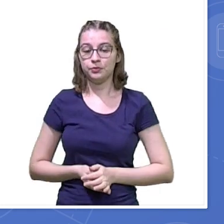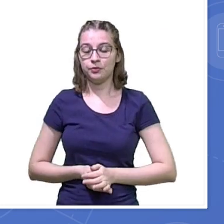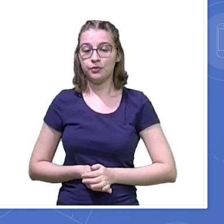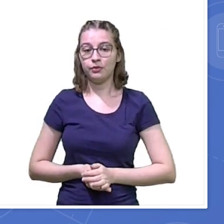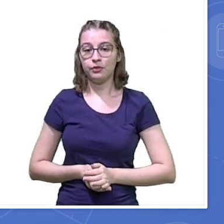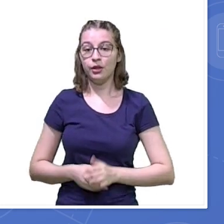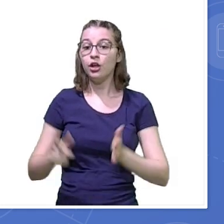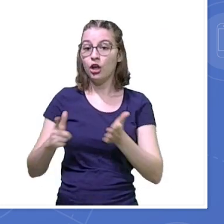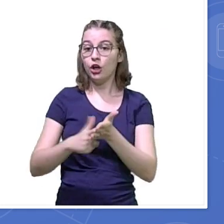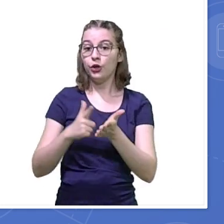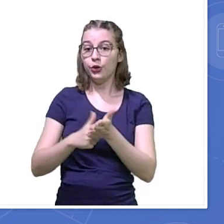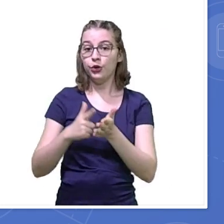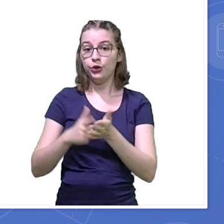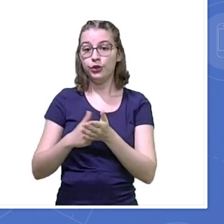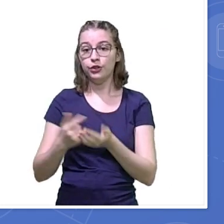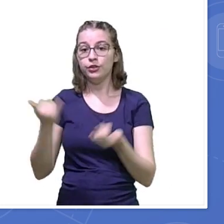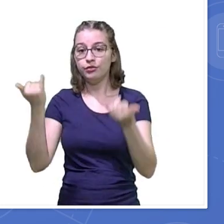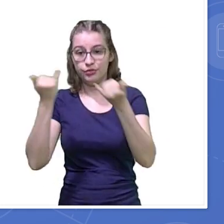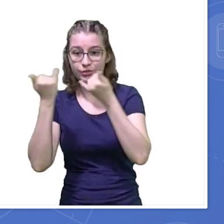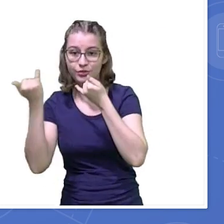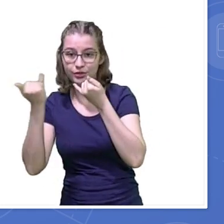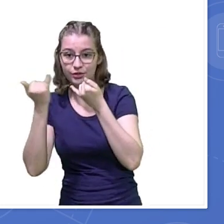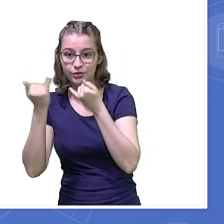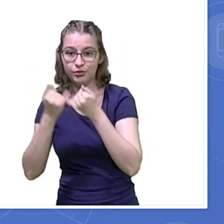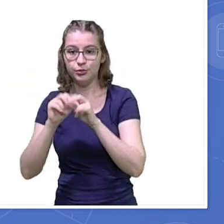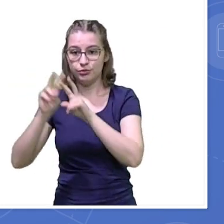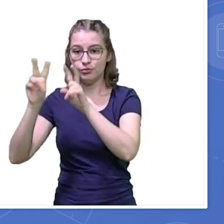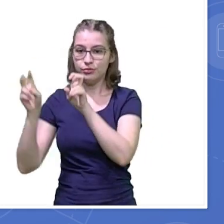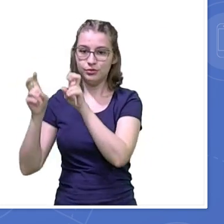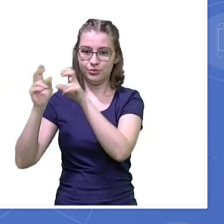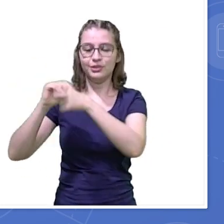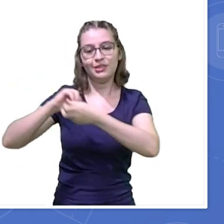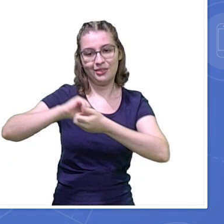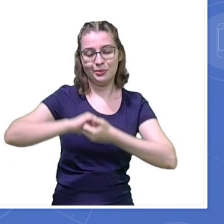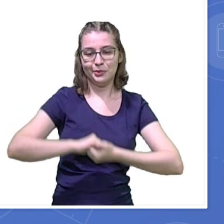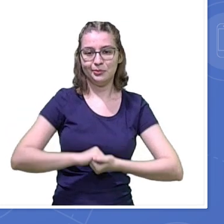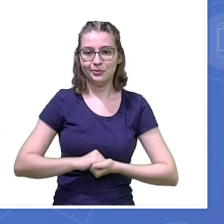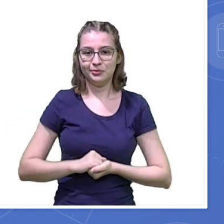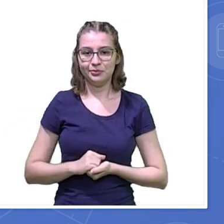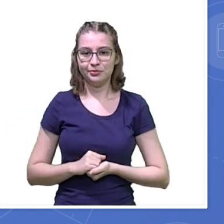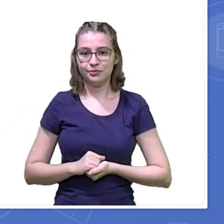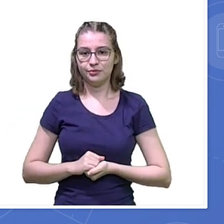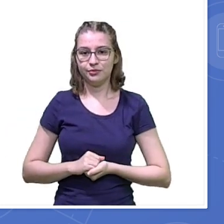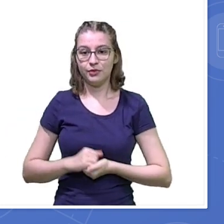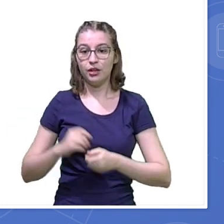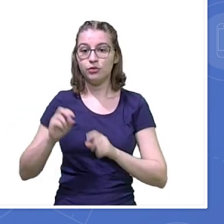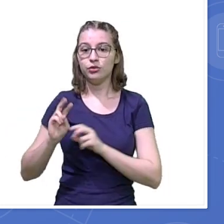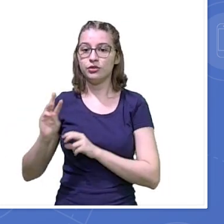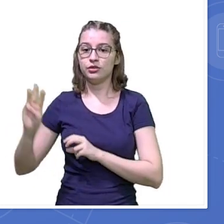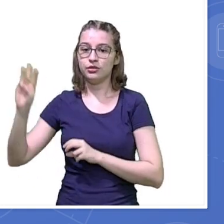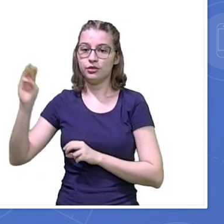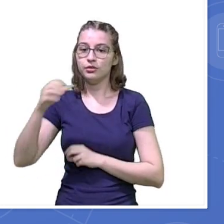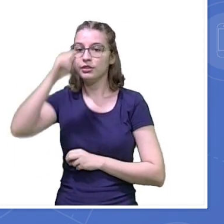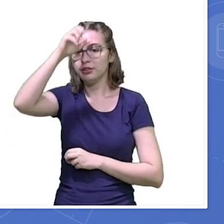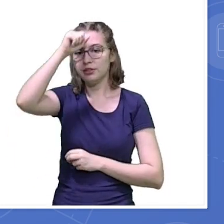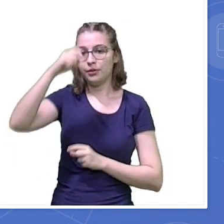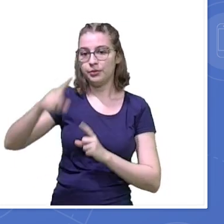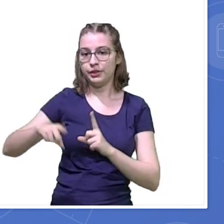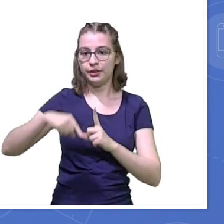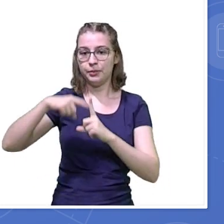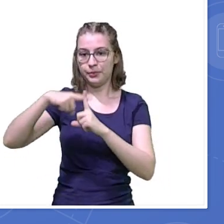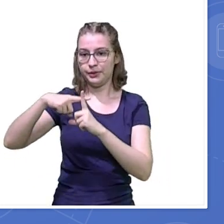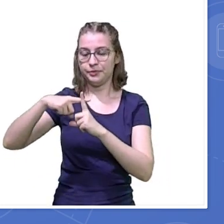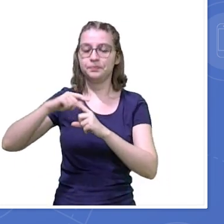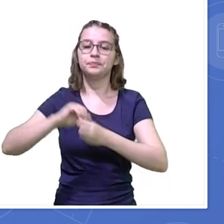essa situação. Ok, pessoal? É um dos recursos que existem lá na plataforma Saber Mais para vocês observarem. A